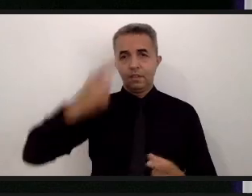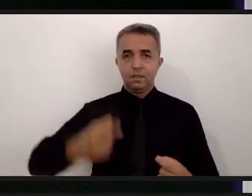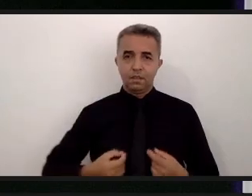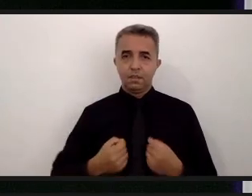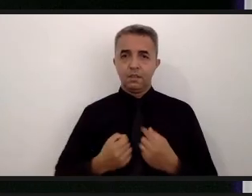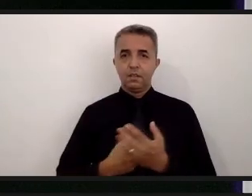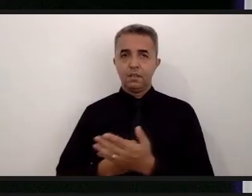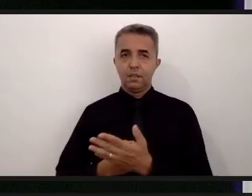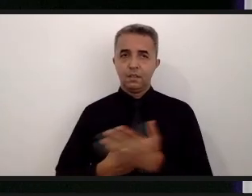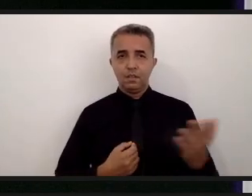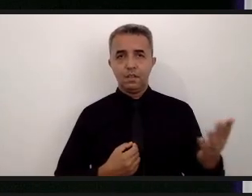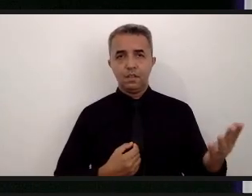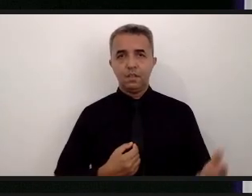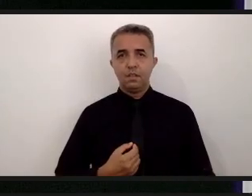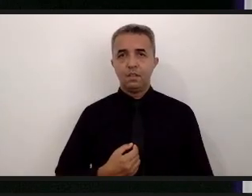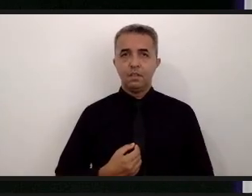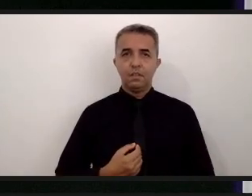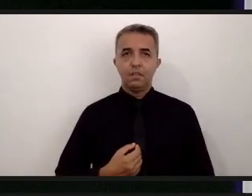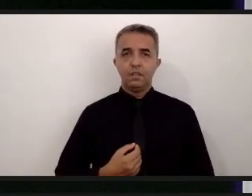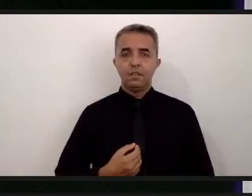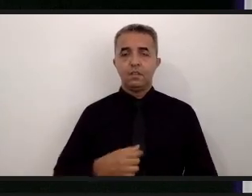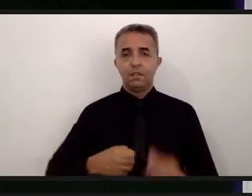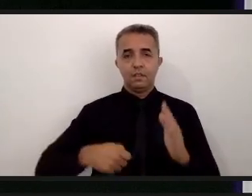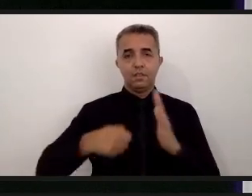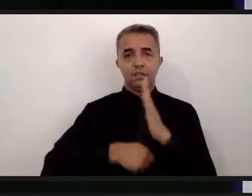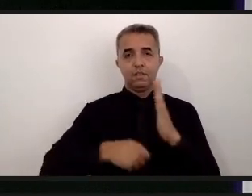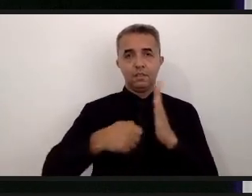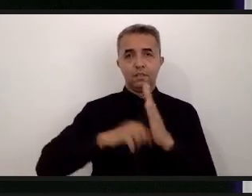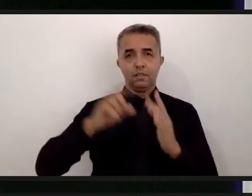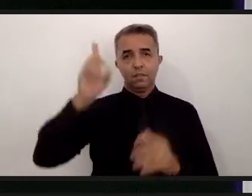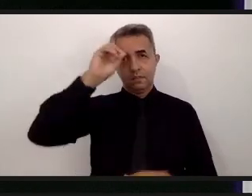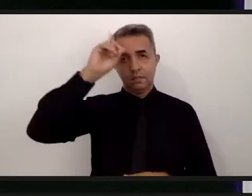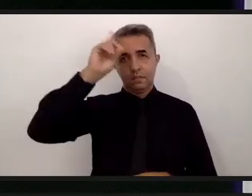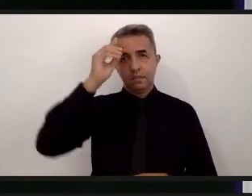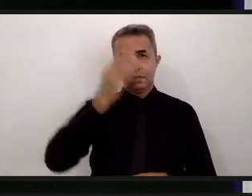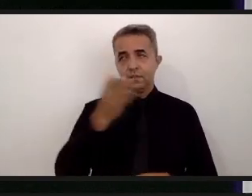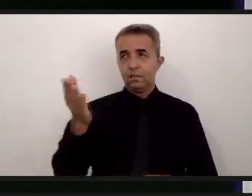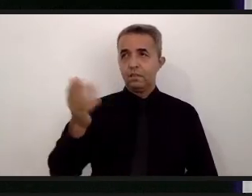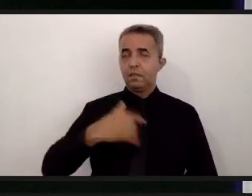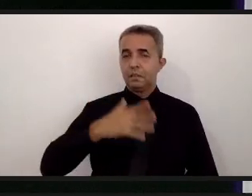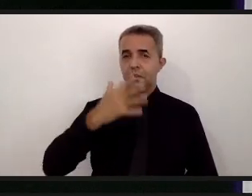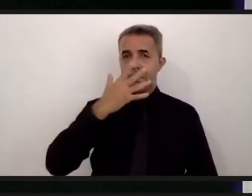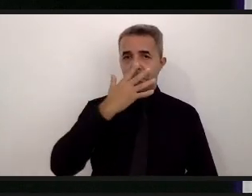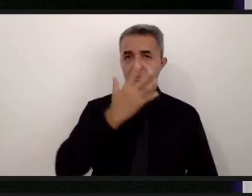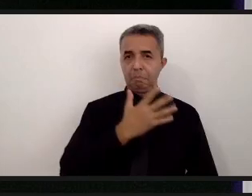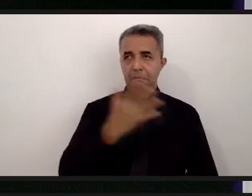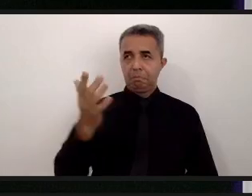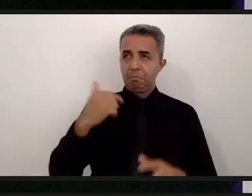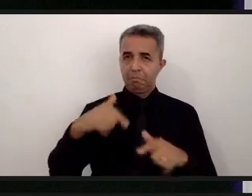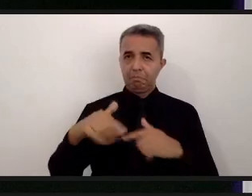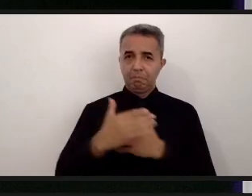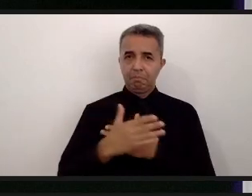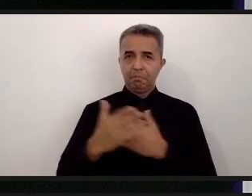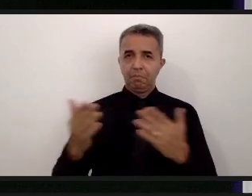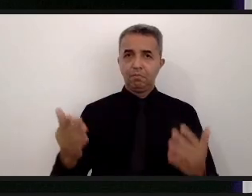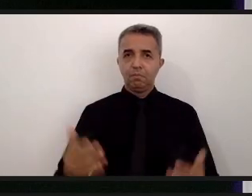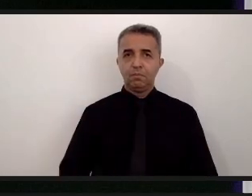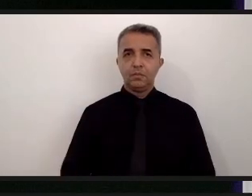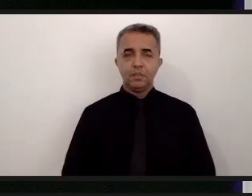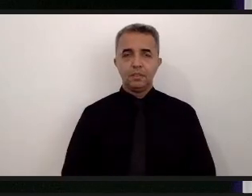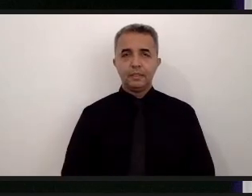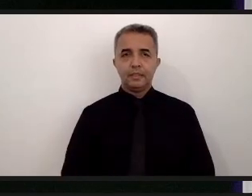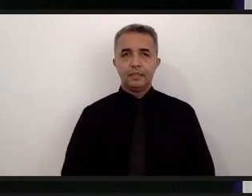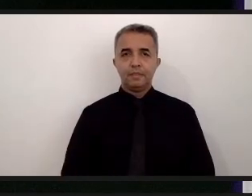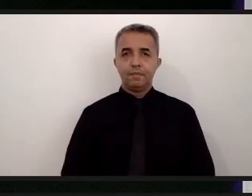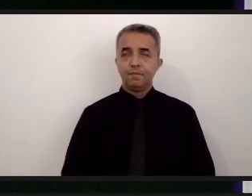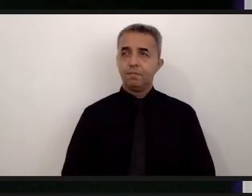porque é uma luta diária. Né? Eu admiro muito esse trabalho, muito mesmo. Eu vejo o quanto